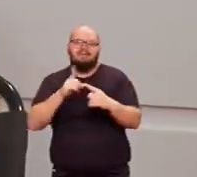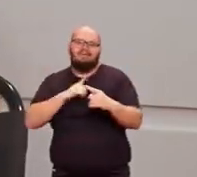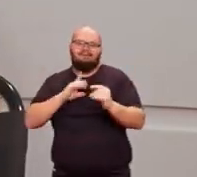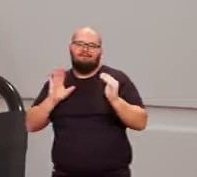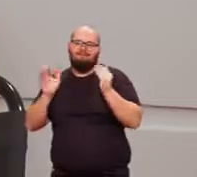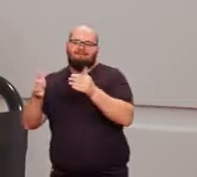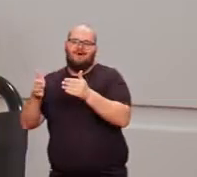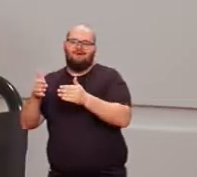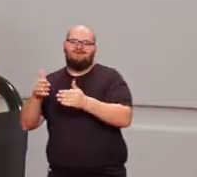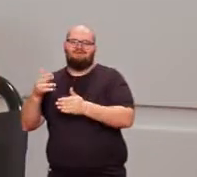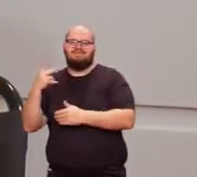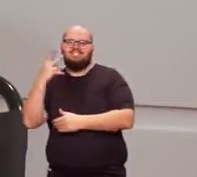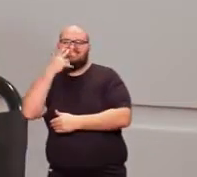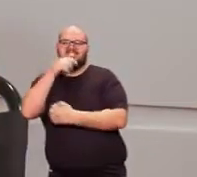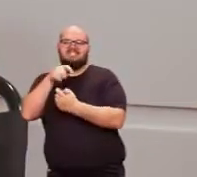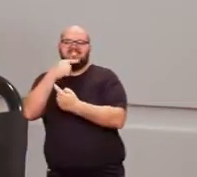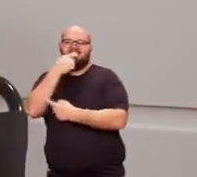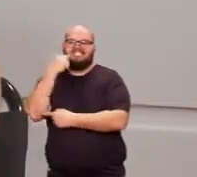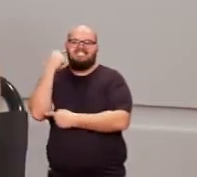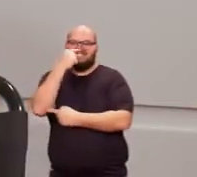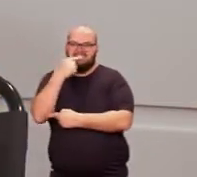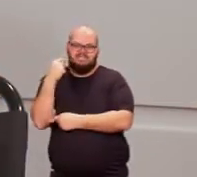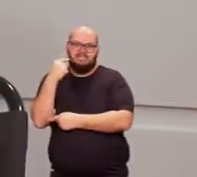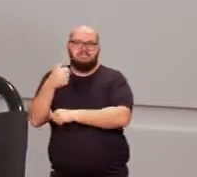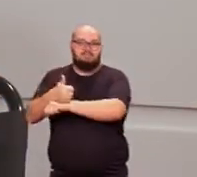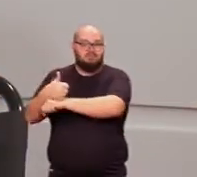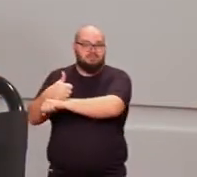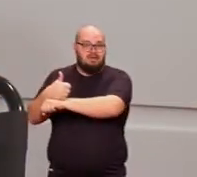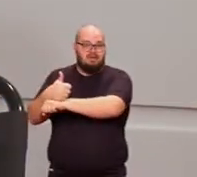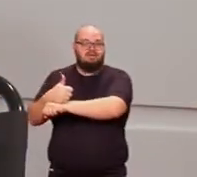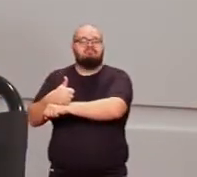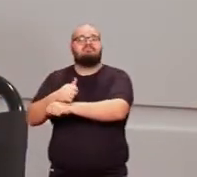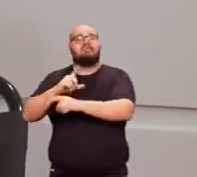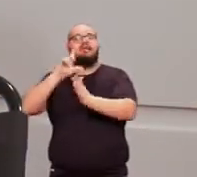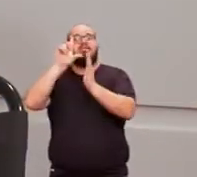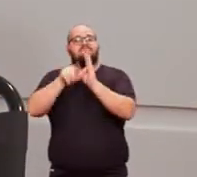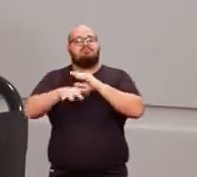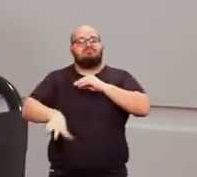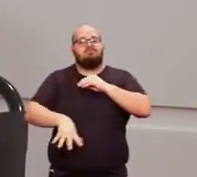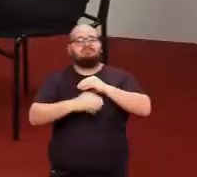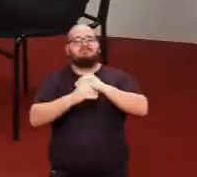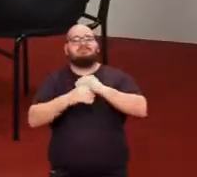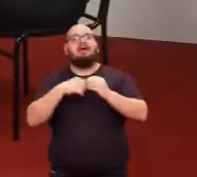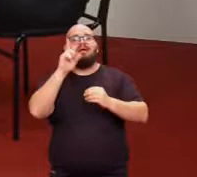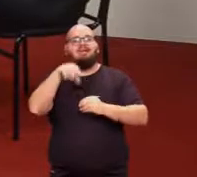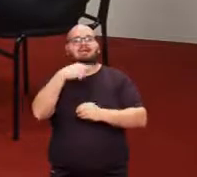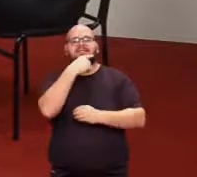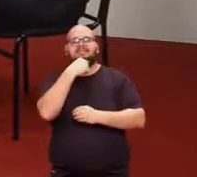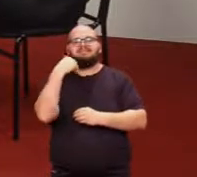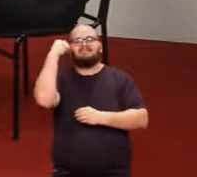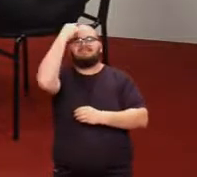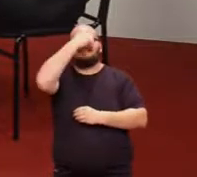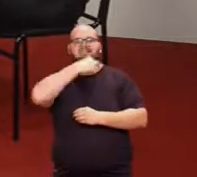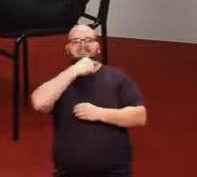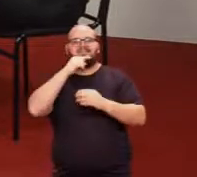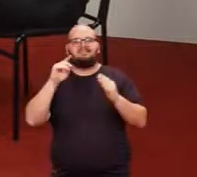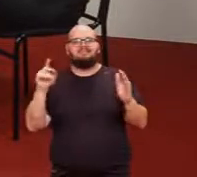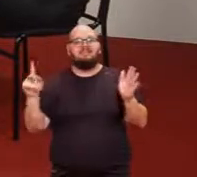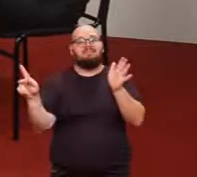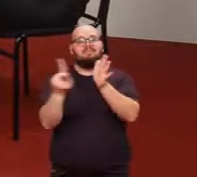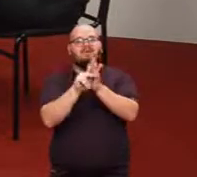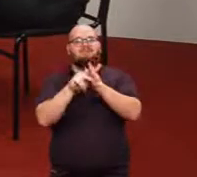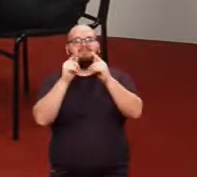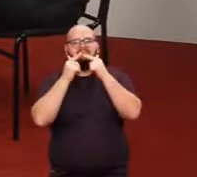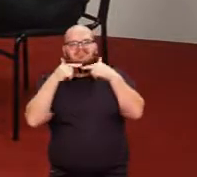cirurgiões dentistas, mas e depois disso, o que a gente pode complementar para harmonizar esse paciente? O rosto dele ou especificamente o